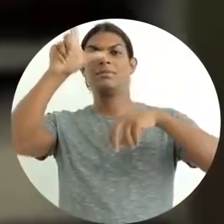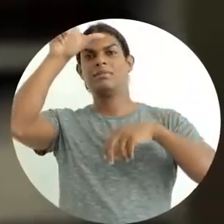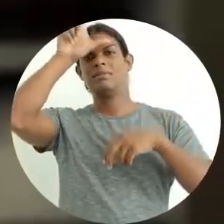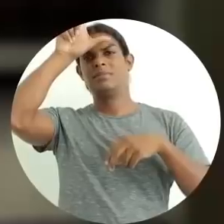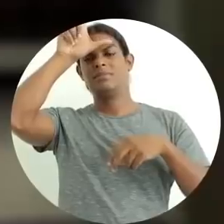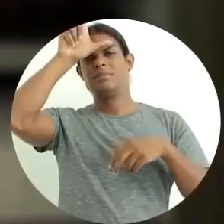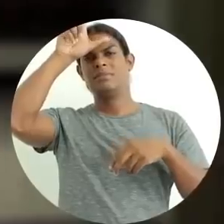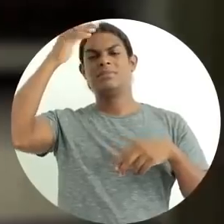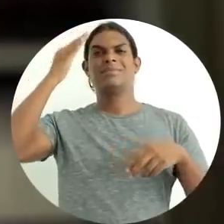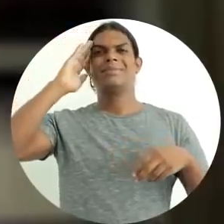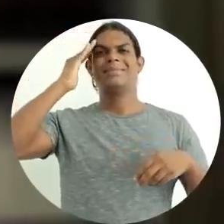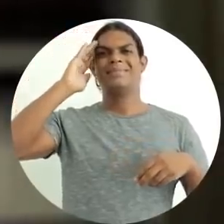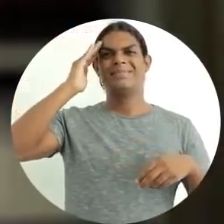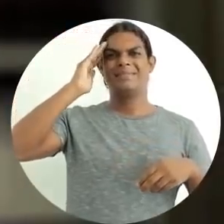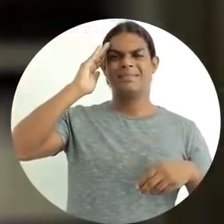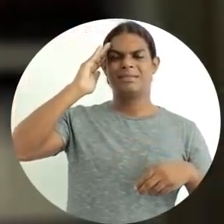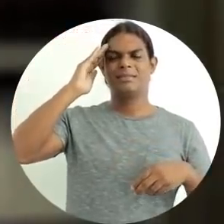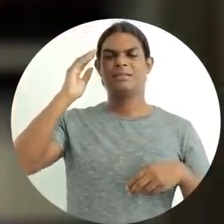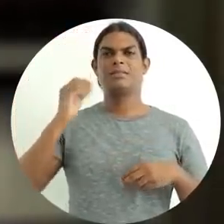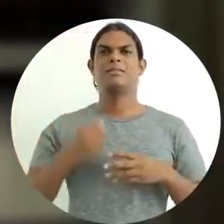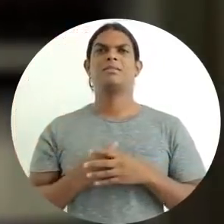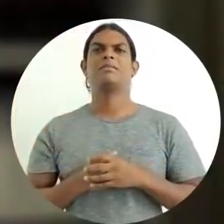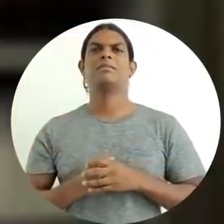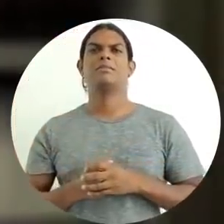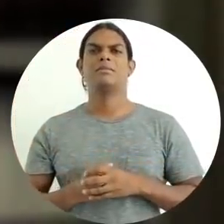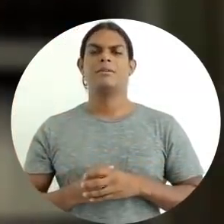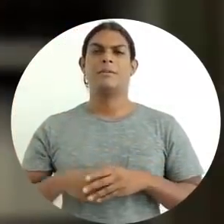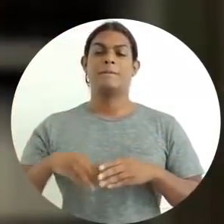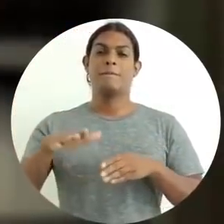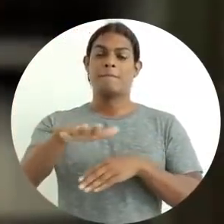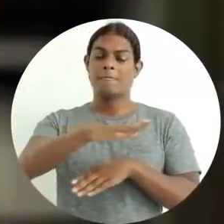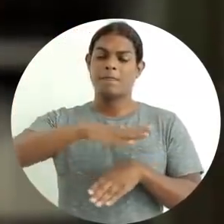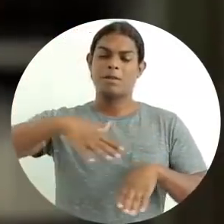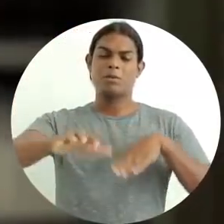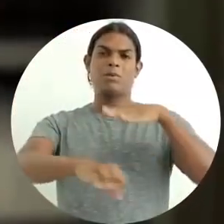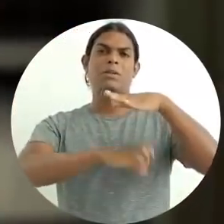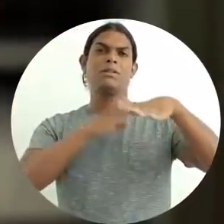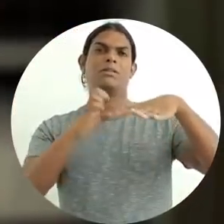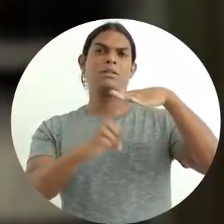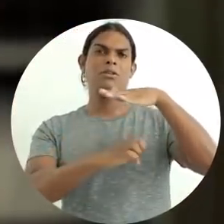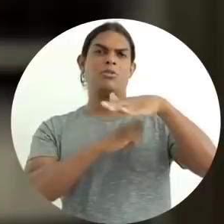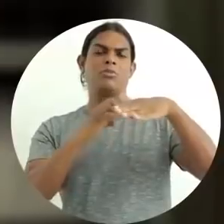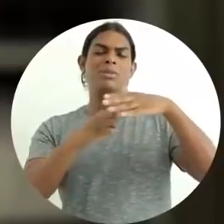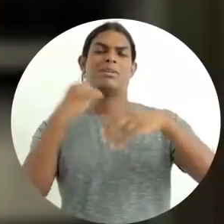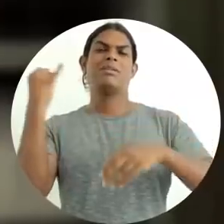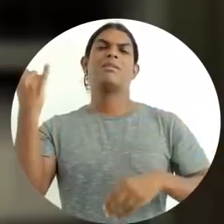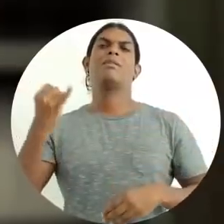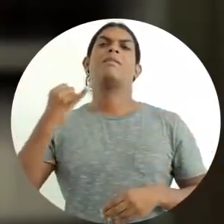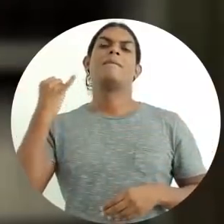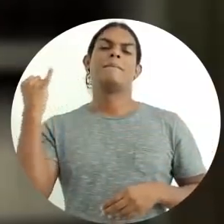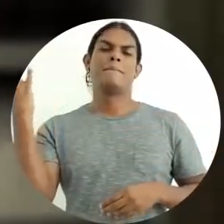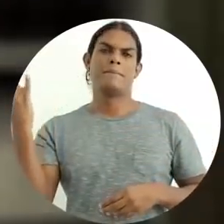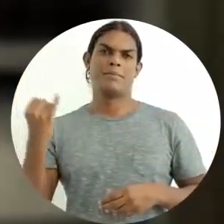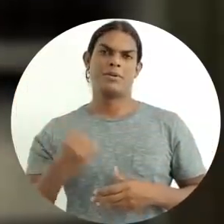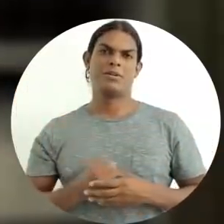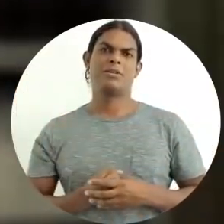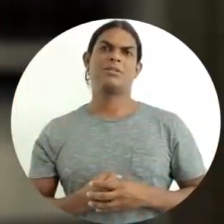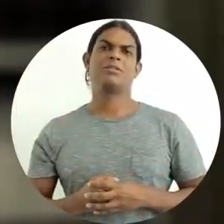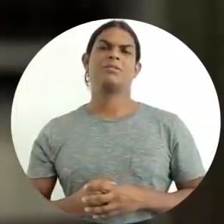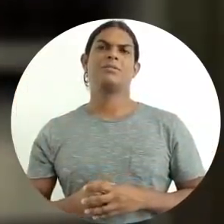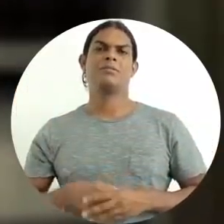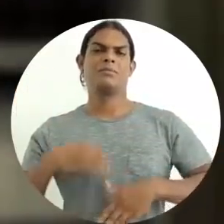aspectos da liderança. Entender este contexto dentro do ambiente organizacional é